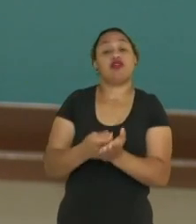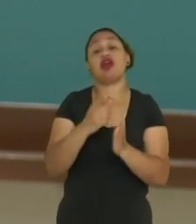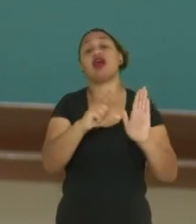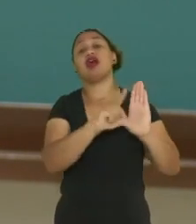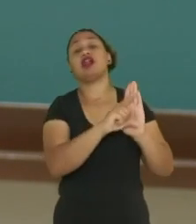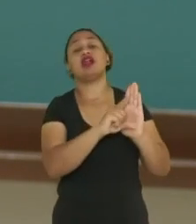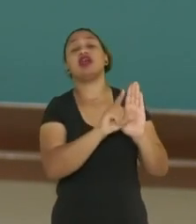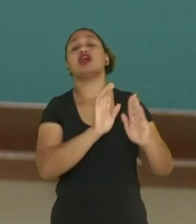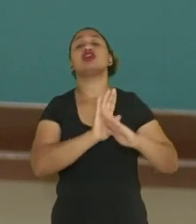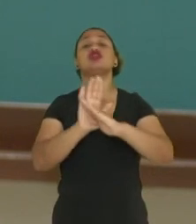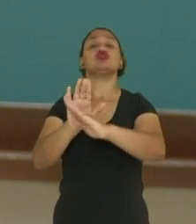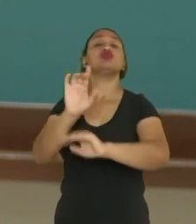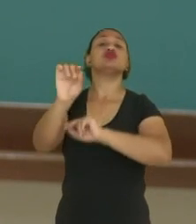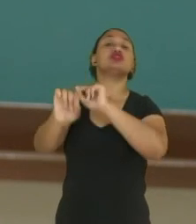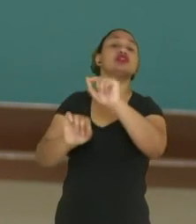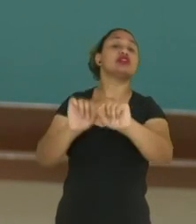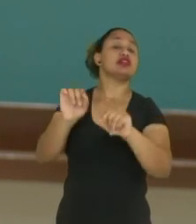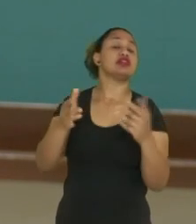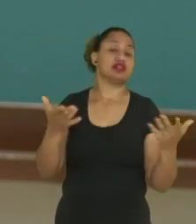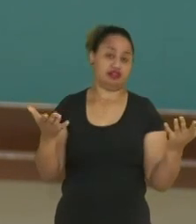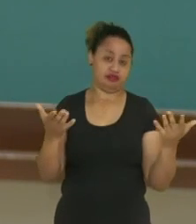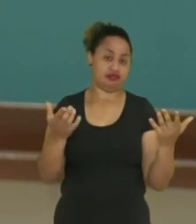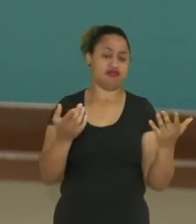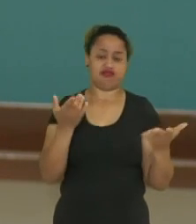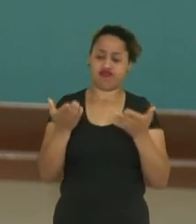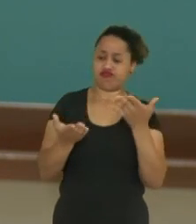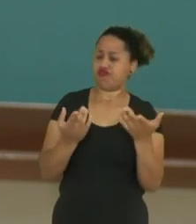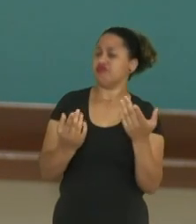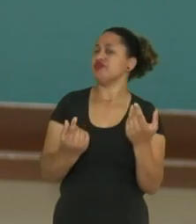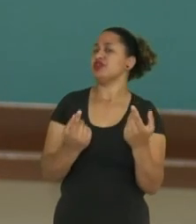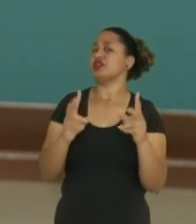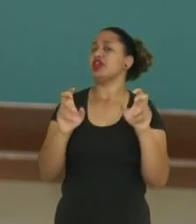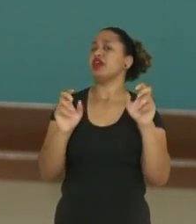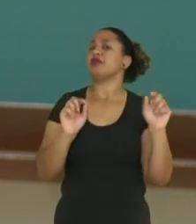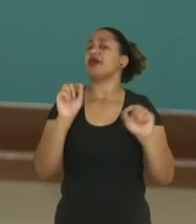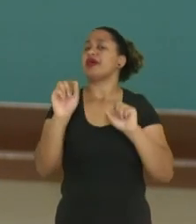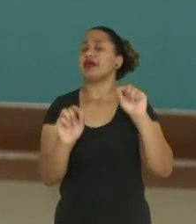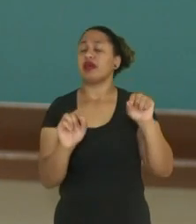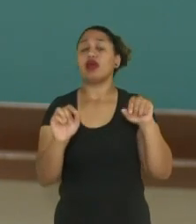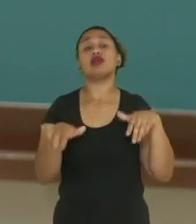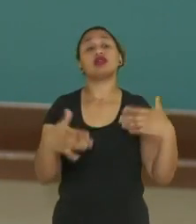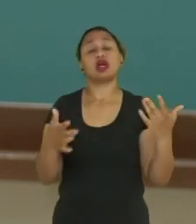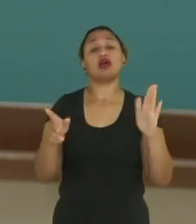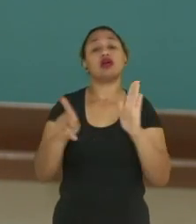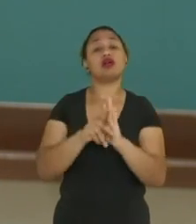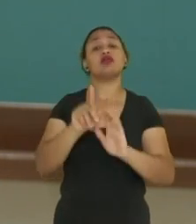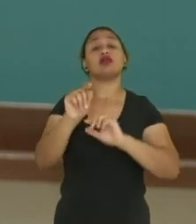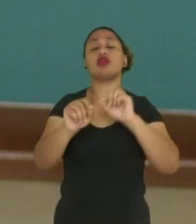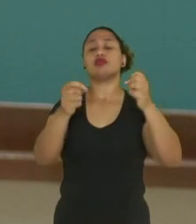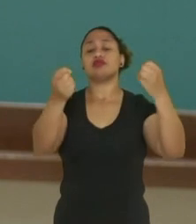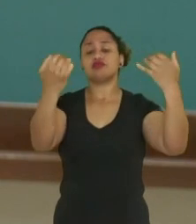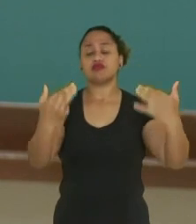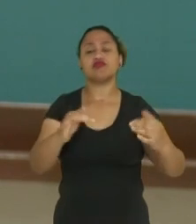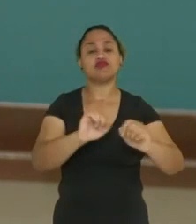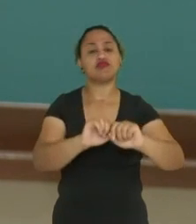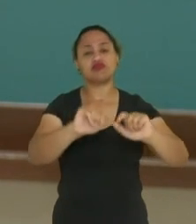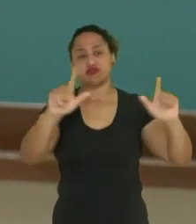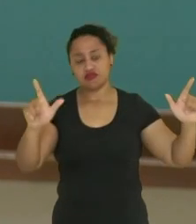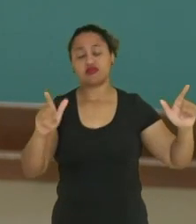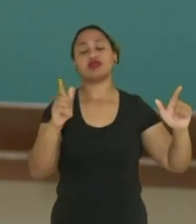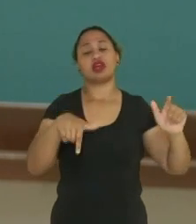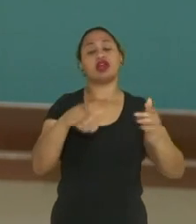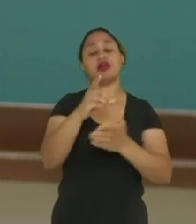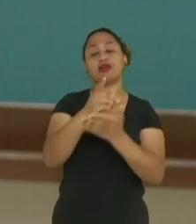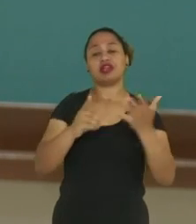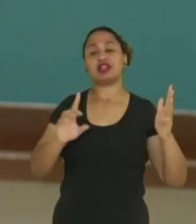está auxiliando, de quem aquela lei trata, né? Então, faz questão de deixar bem claro, como é uma declaração, serve